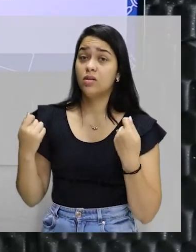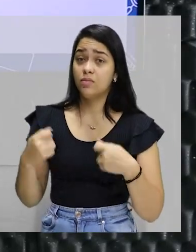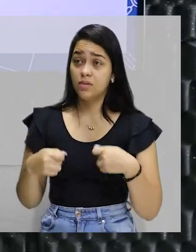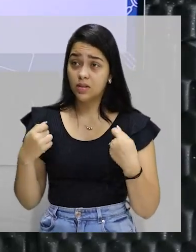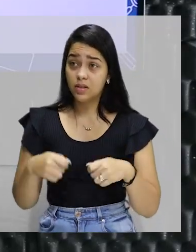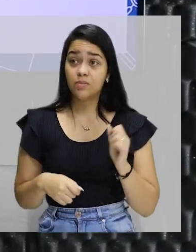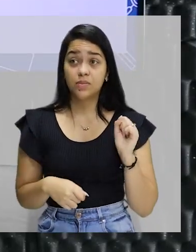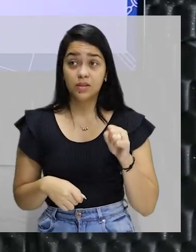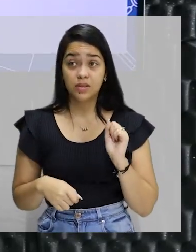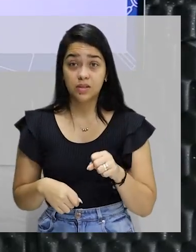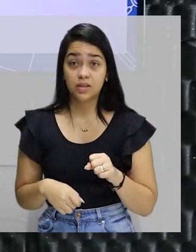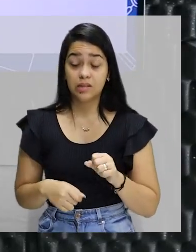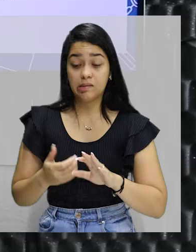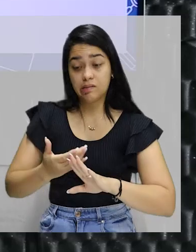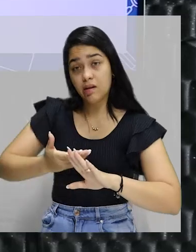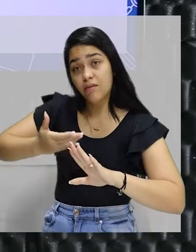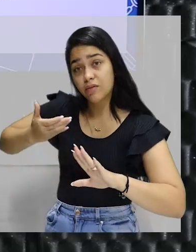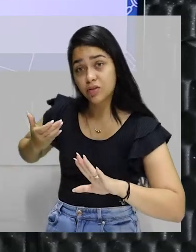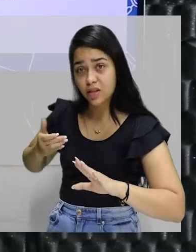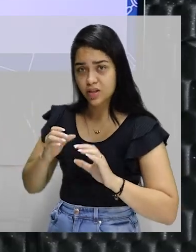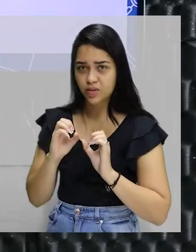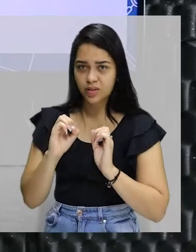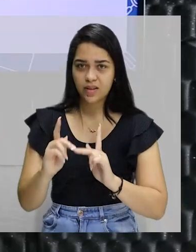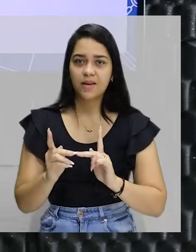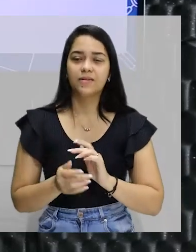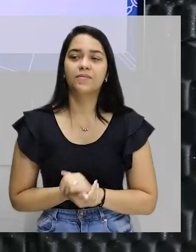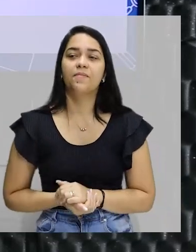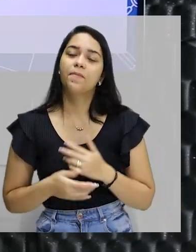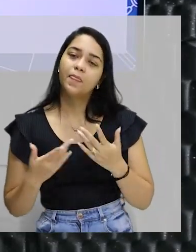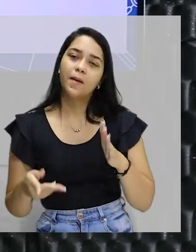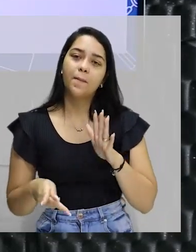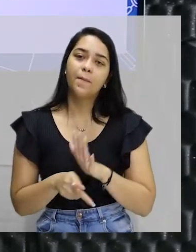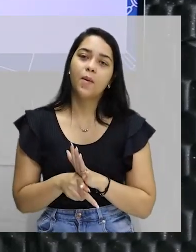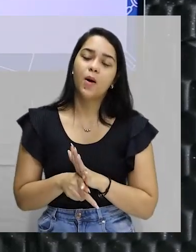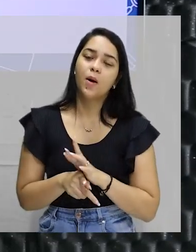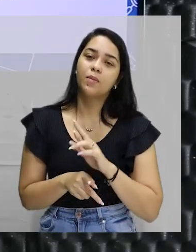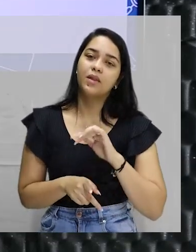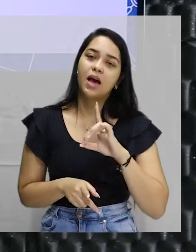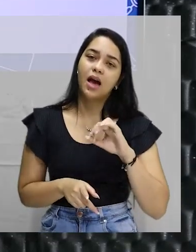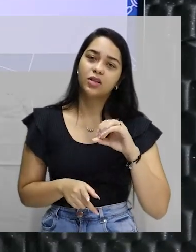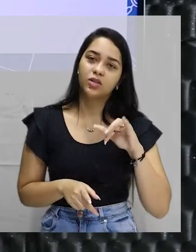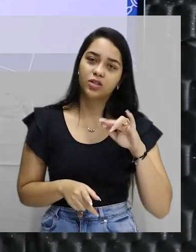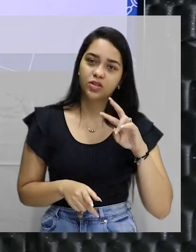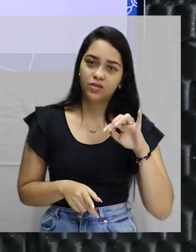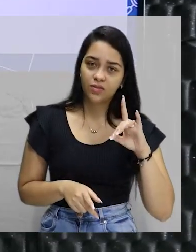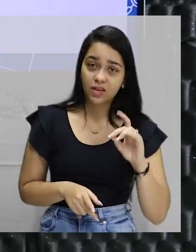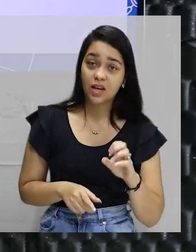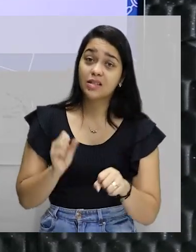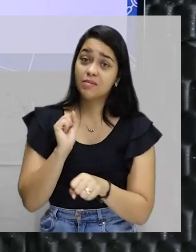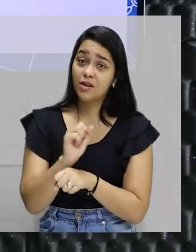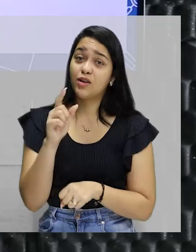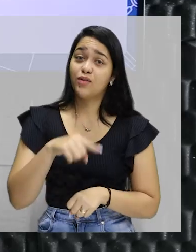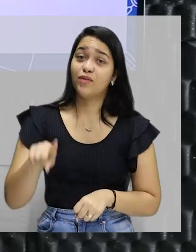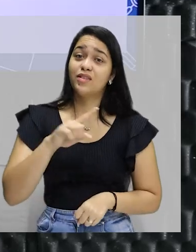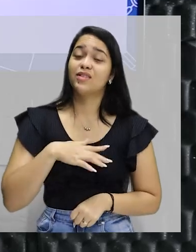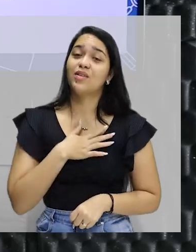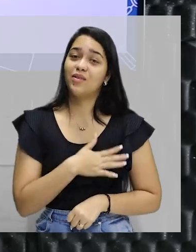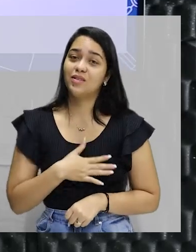precisamos ficar afastados. Show de bola? Um pouquinho da radioatividade. Espero, turma, que